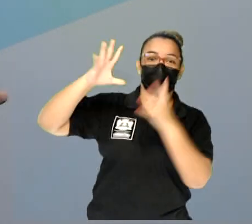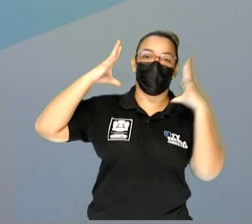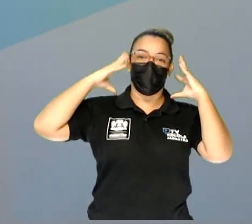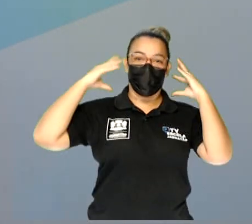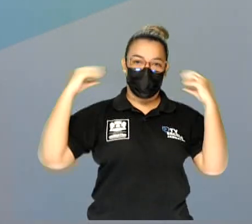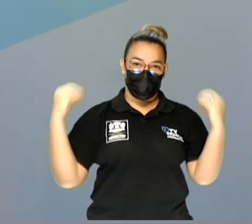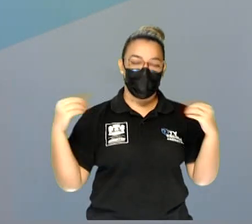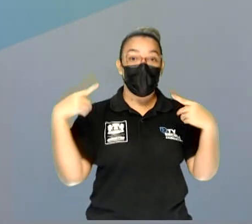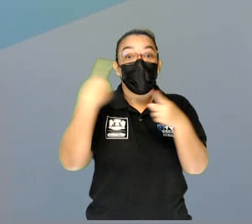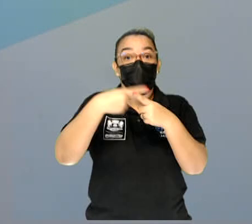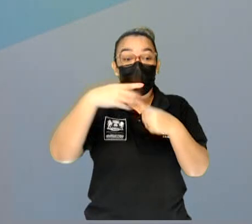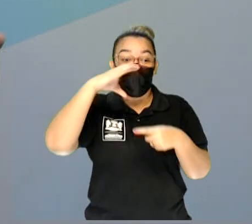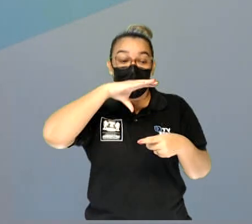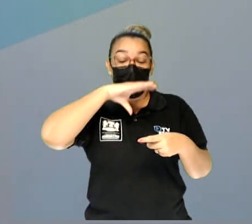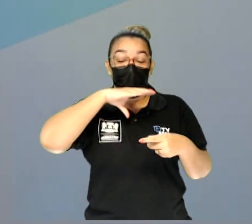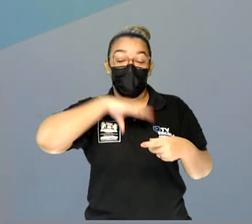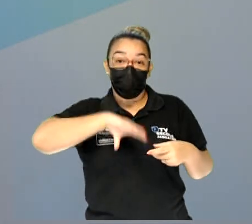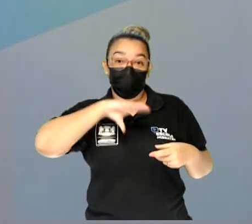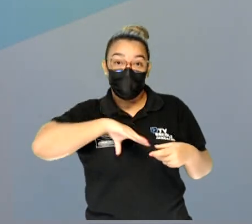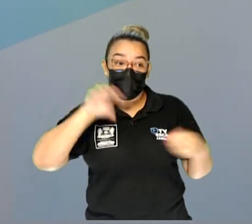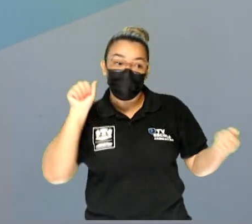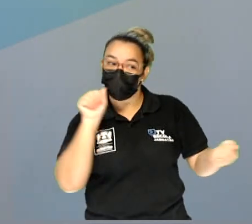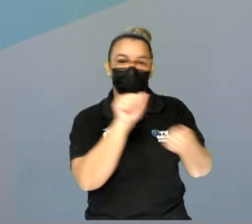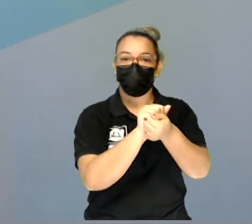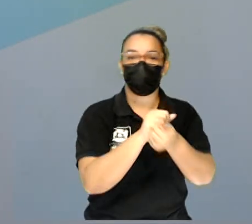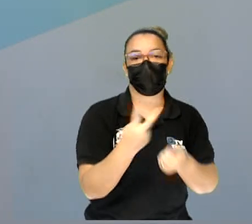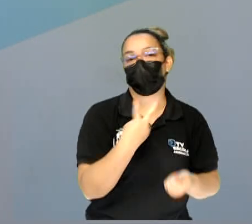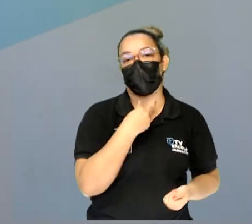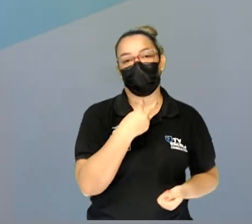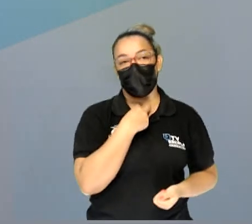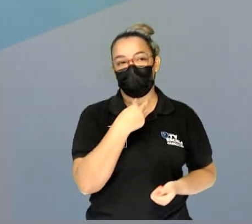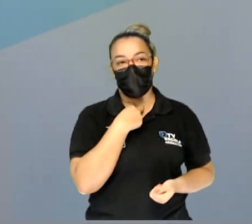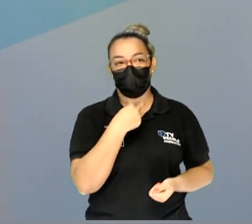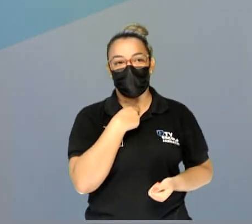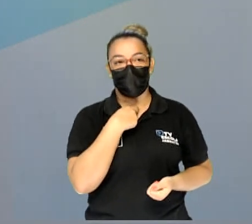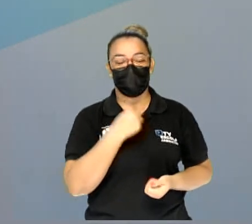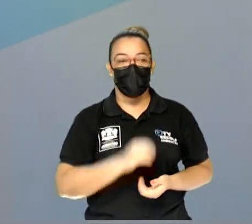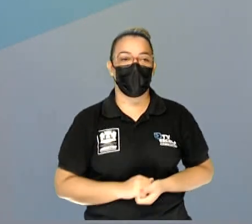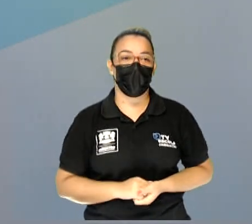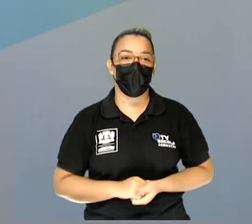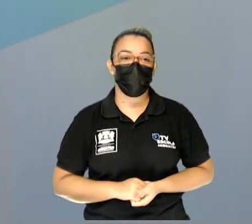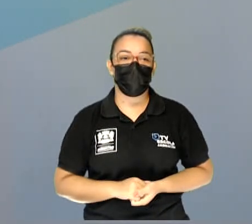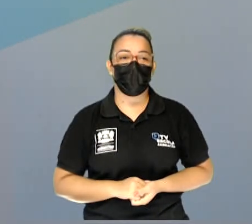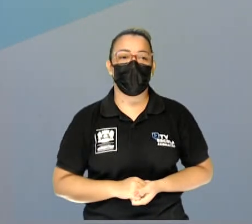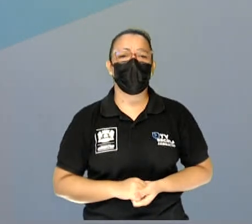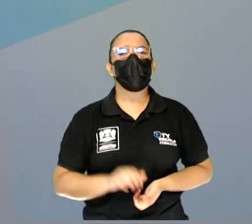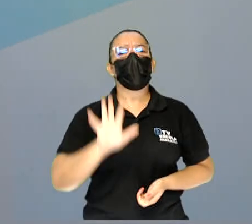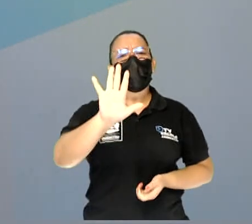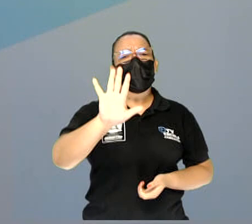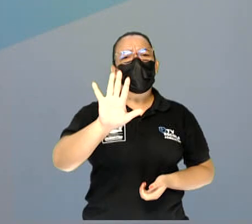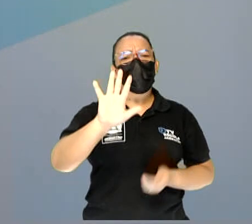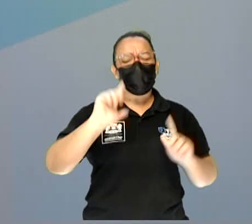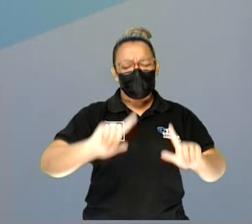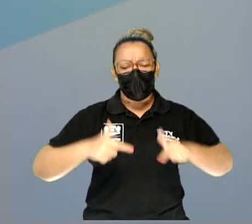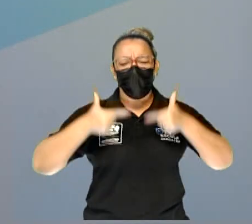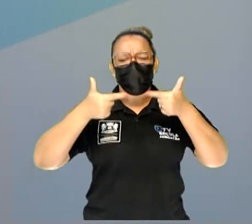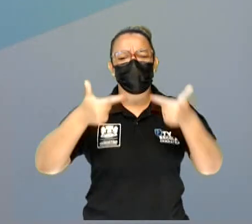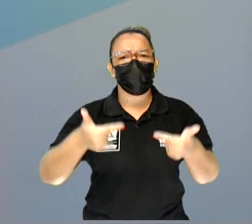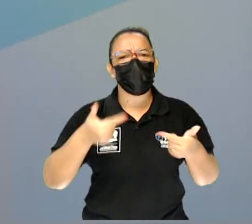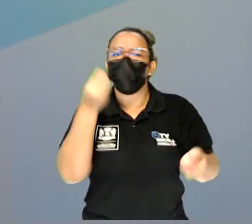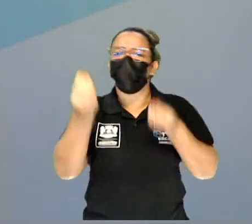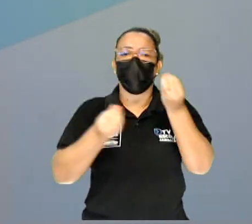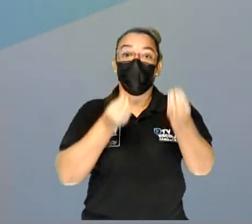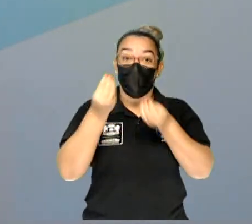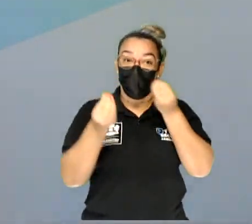não podiam se envolver, não tinham como se mobilizar para estar aqui. Bom, mas como é que foi a batalha? Vamos dar uma